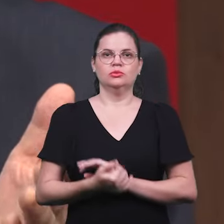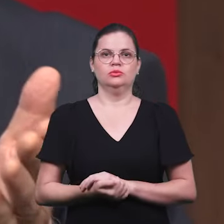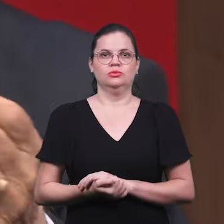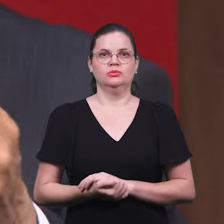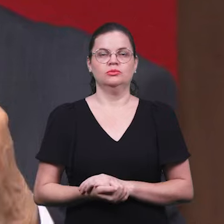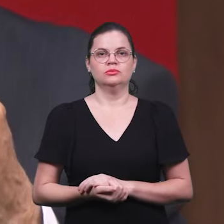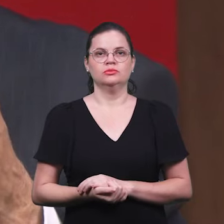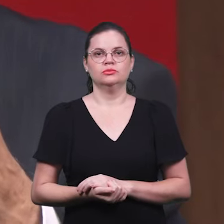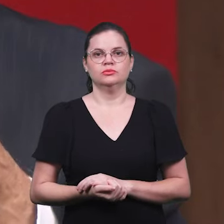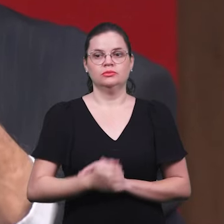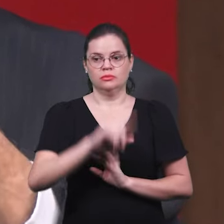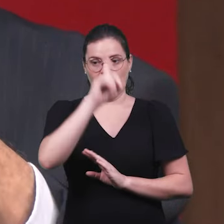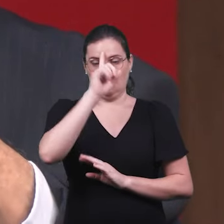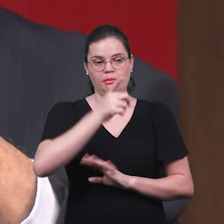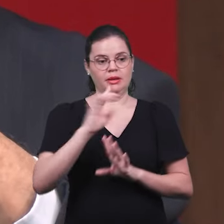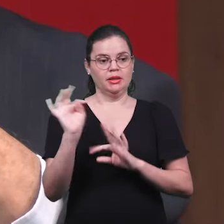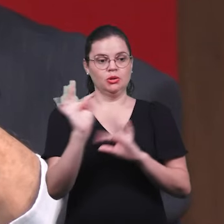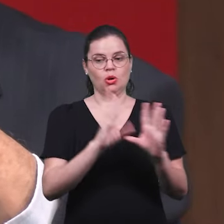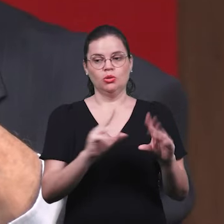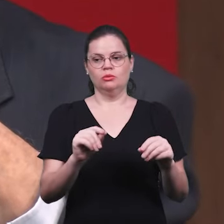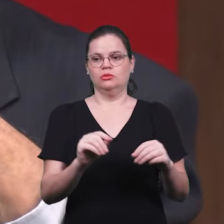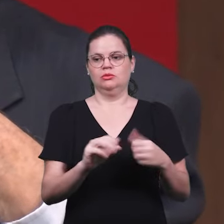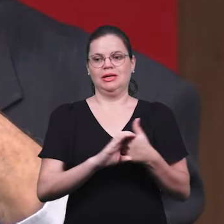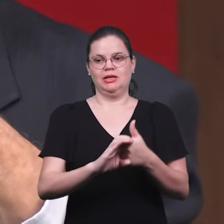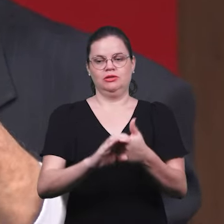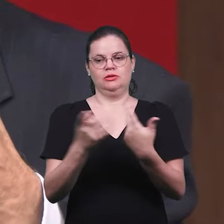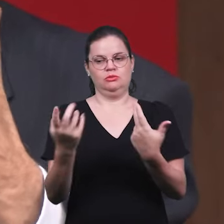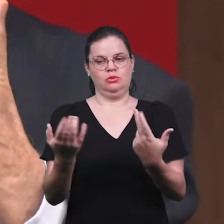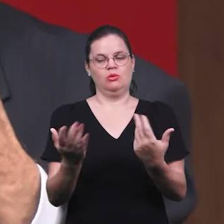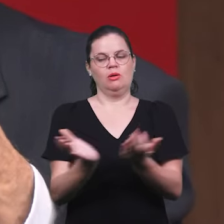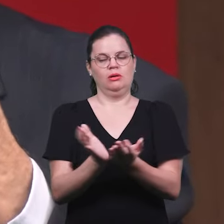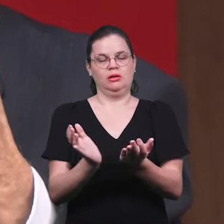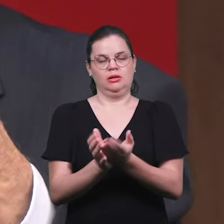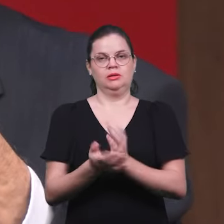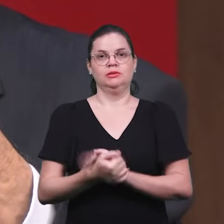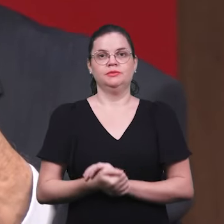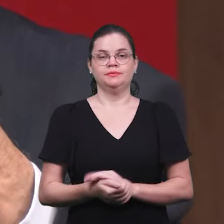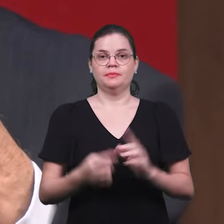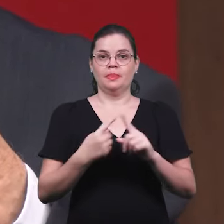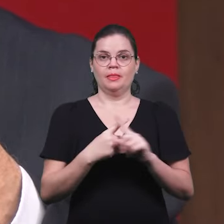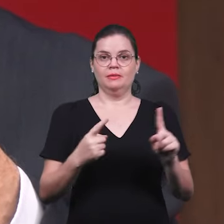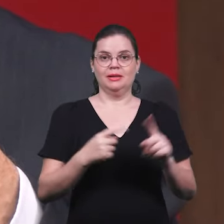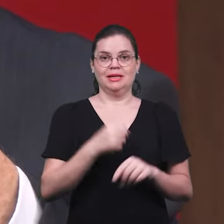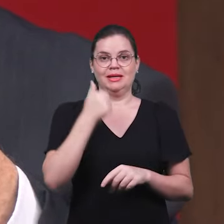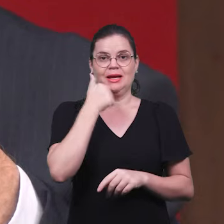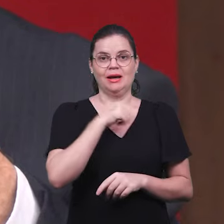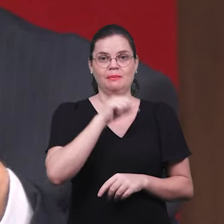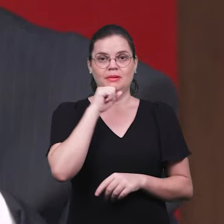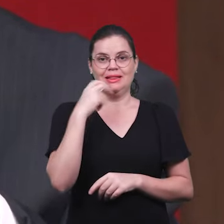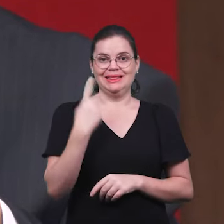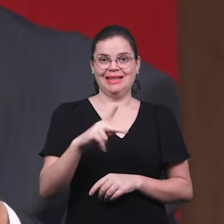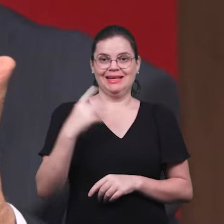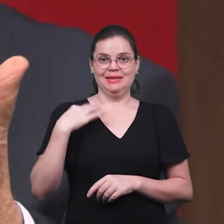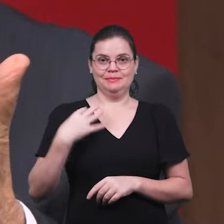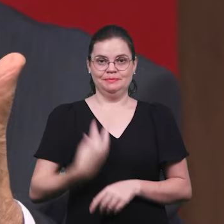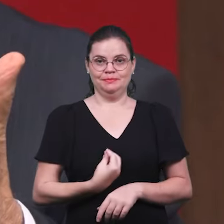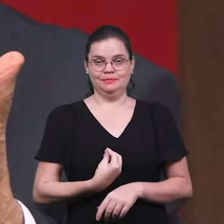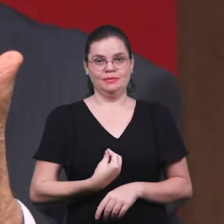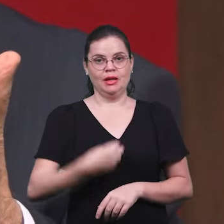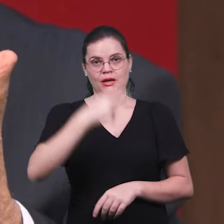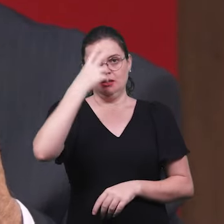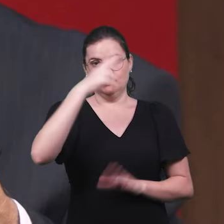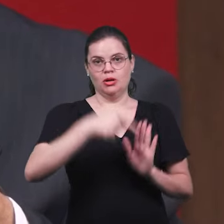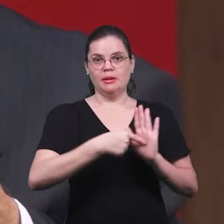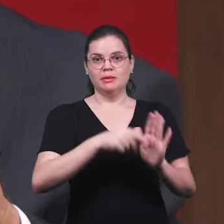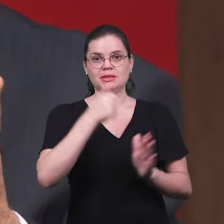perseguidos. E Constantino, cuja mãe era cristã, a história diz isso,